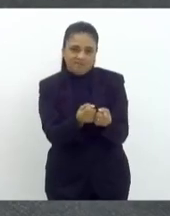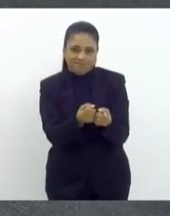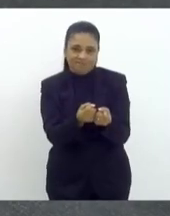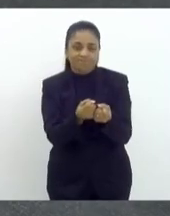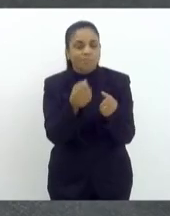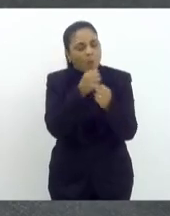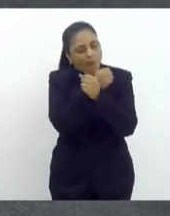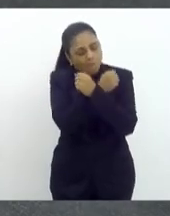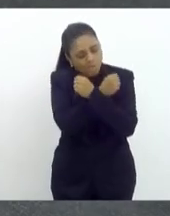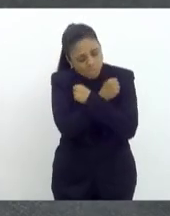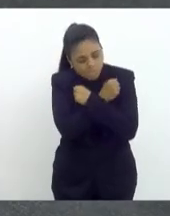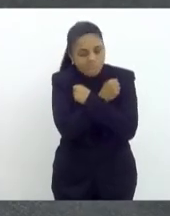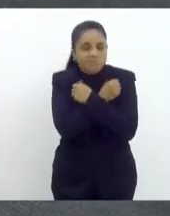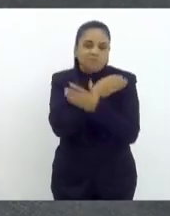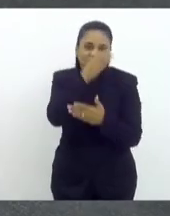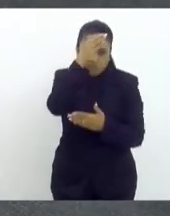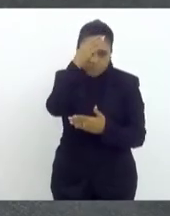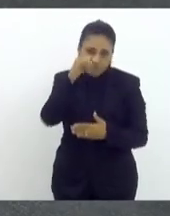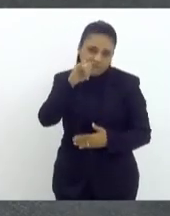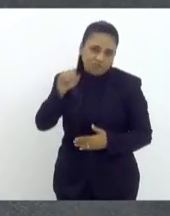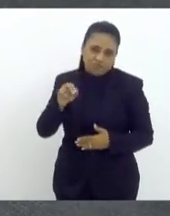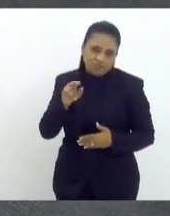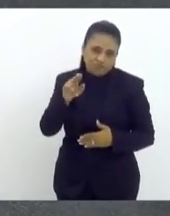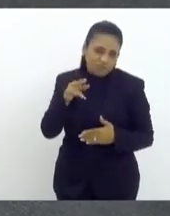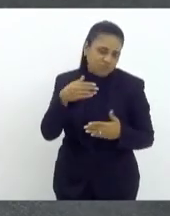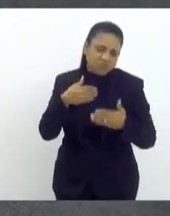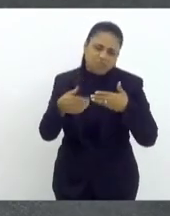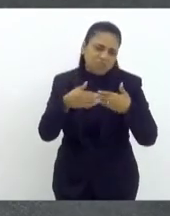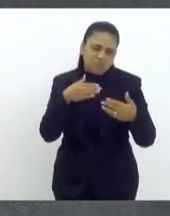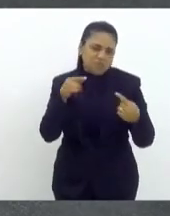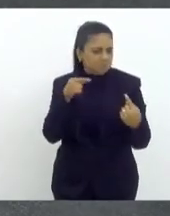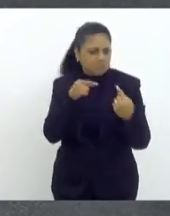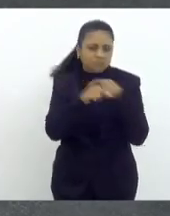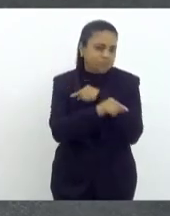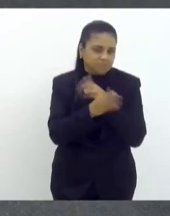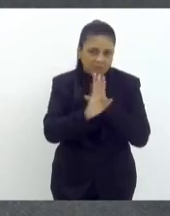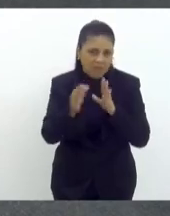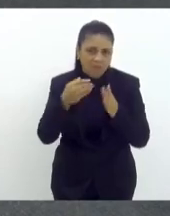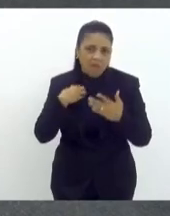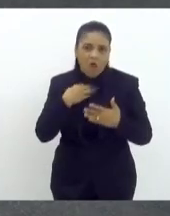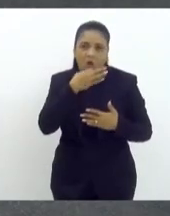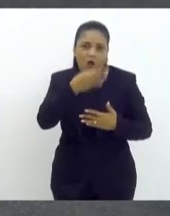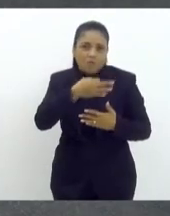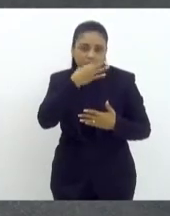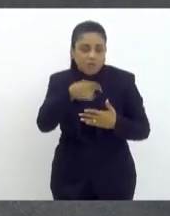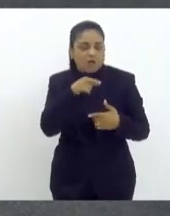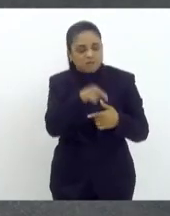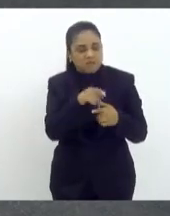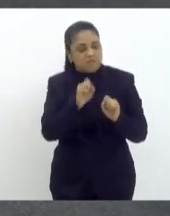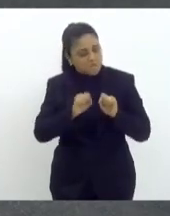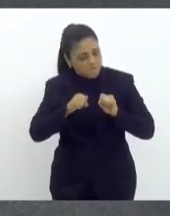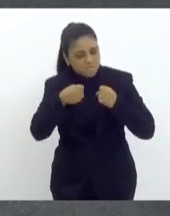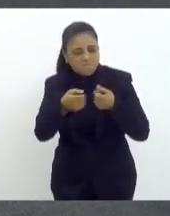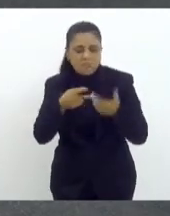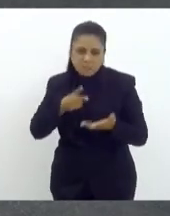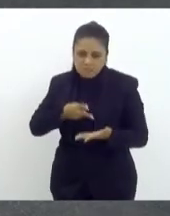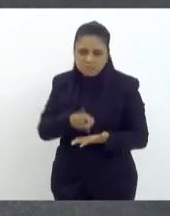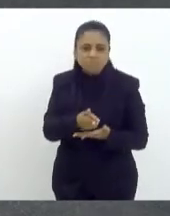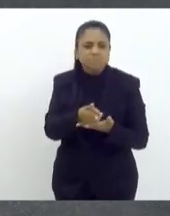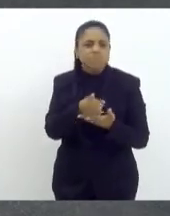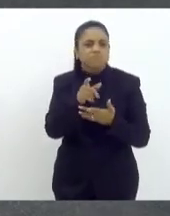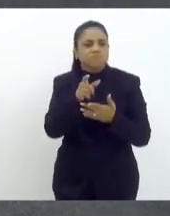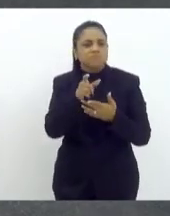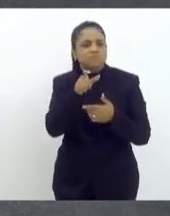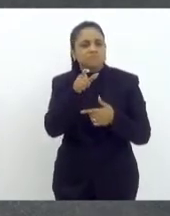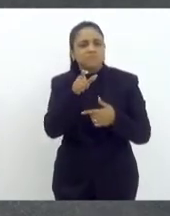meu abraço tia Ju Independente de qualquer divergência que tenhamos siga Siga a mulher forte a mulher de luta a mulher de fibra